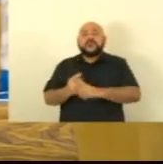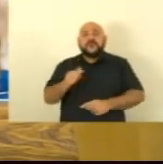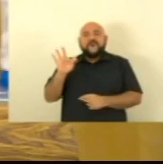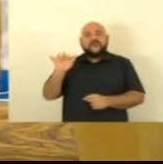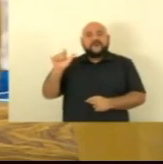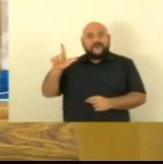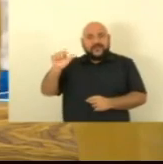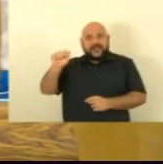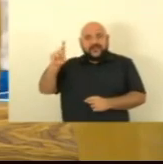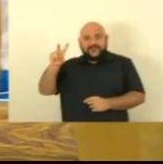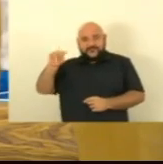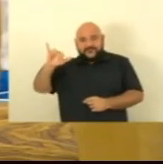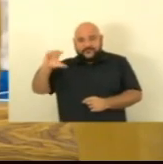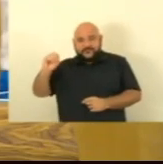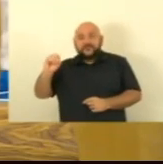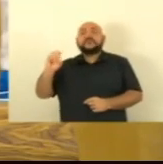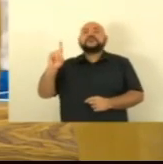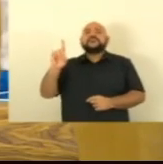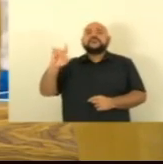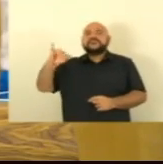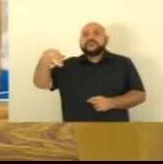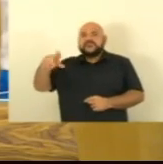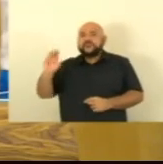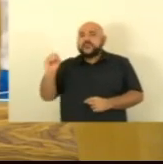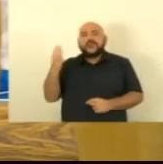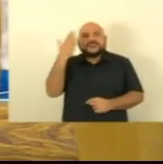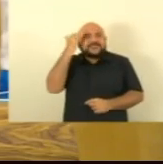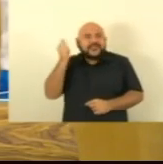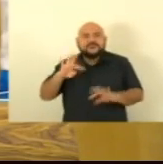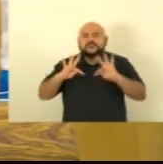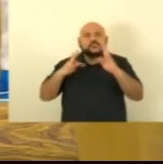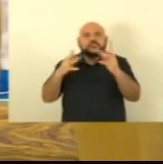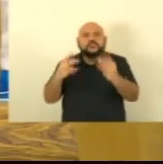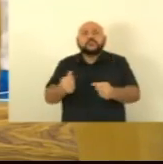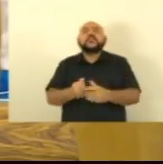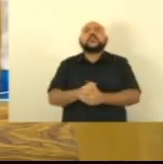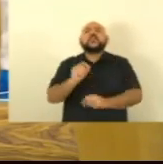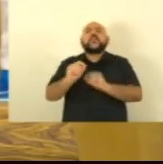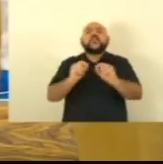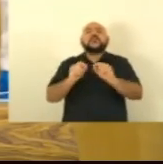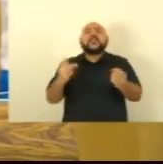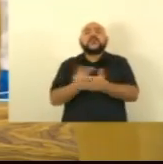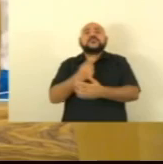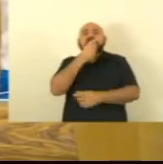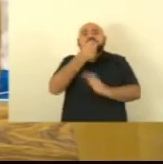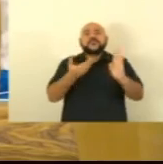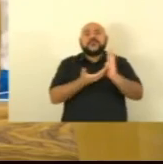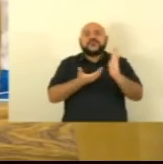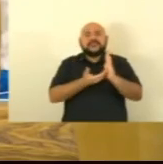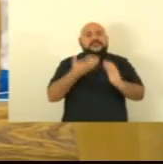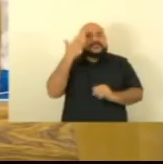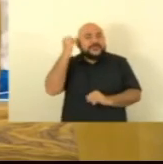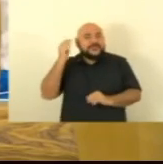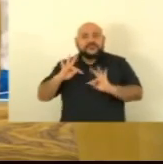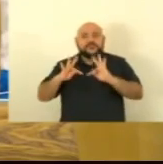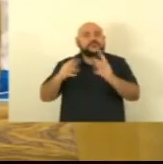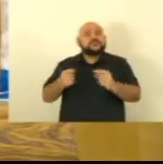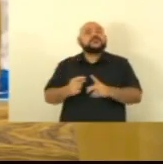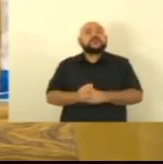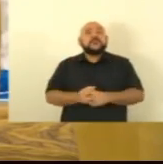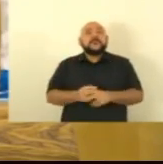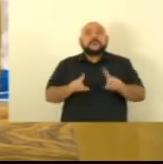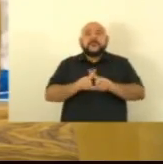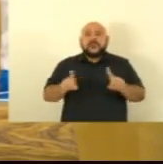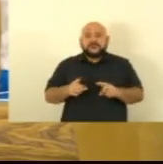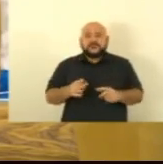tinha conhecimento de tudo, segundo o que o general tinha afirmado. Tinha conhecimento de tudo e nem ele, nem o general